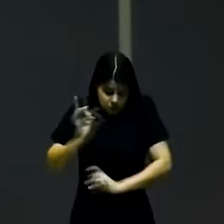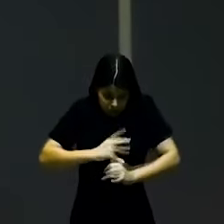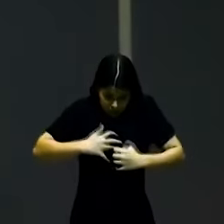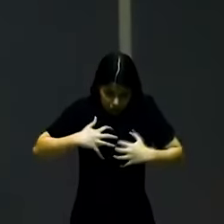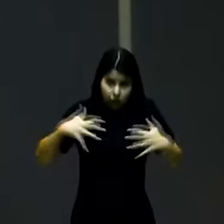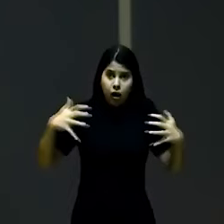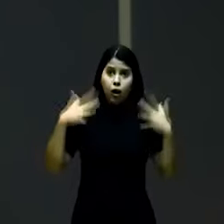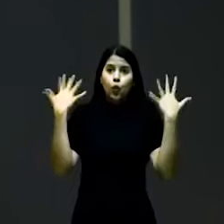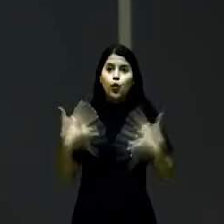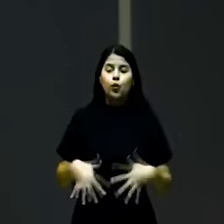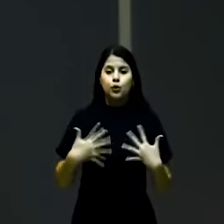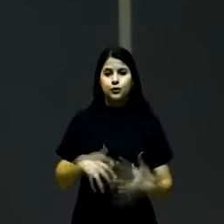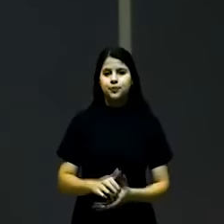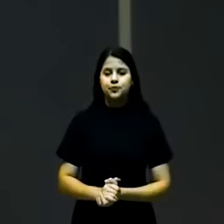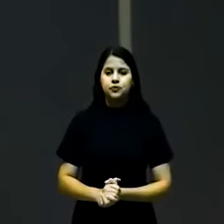Eu nasci num lar que